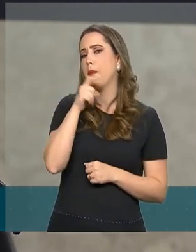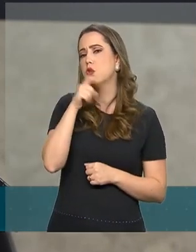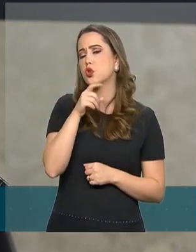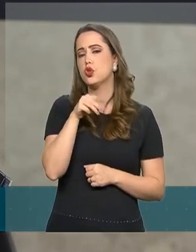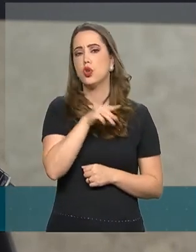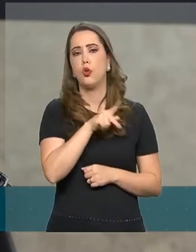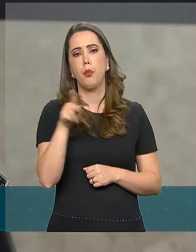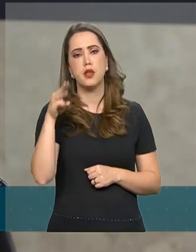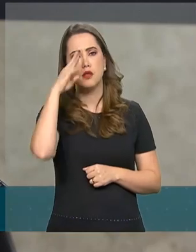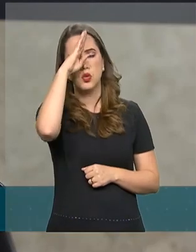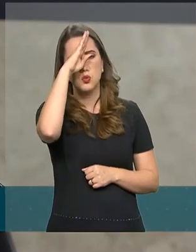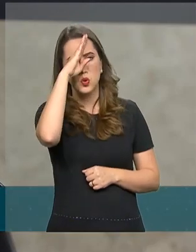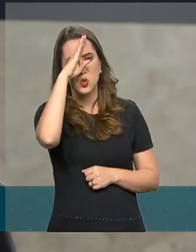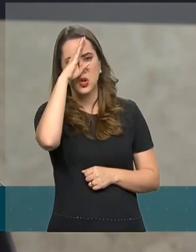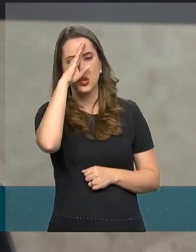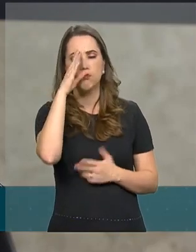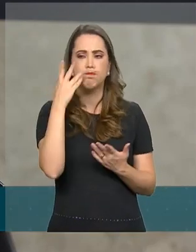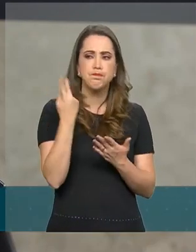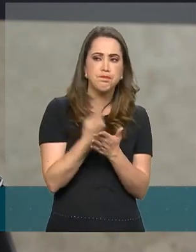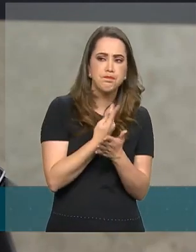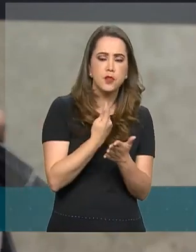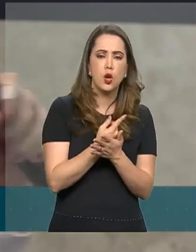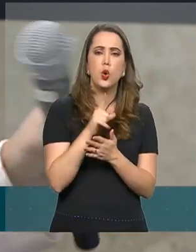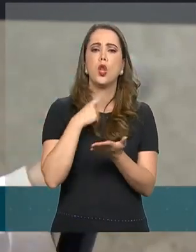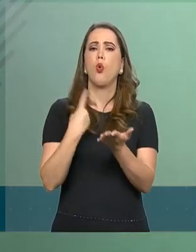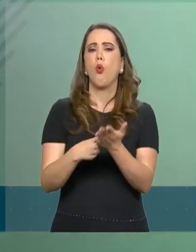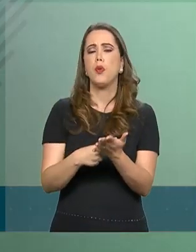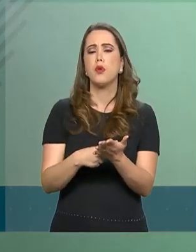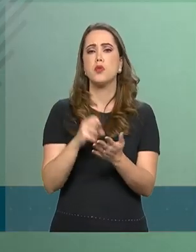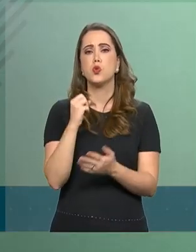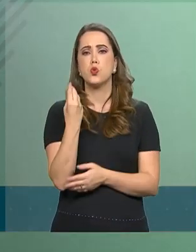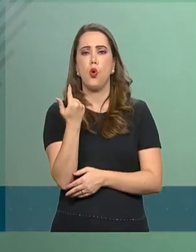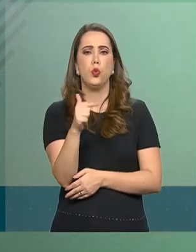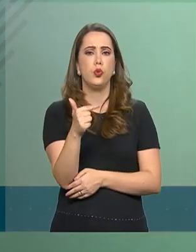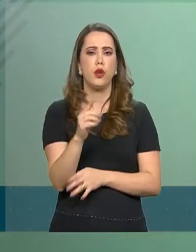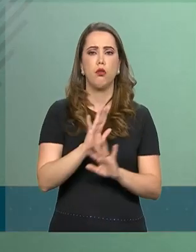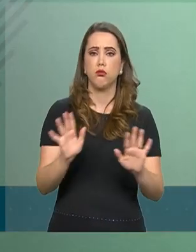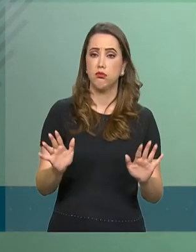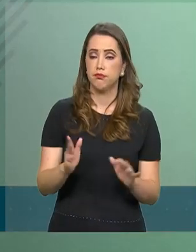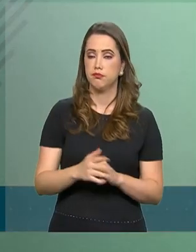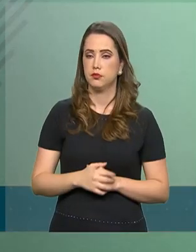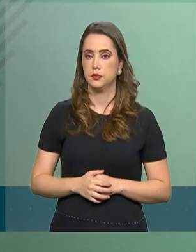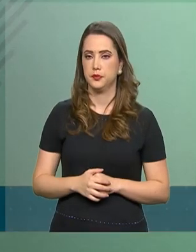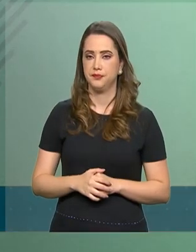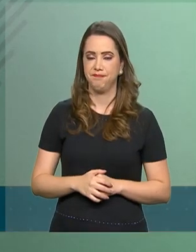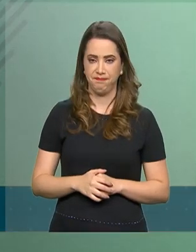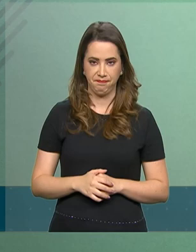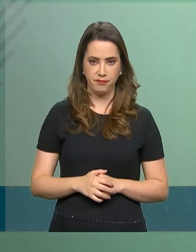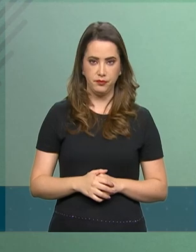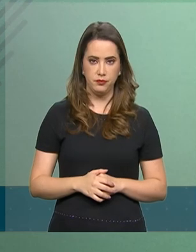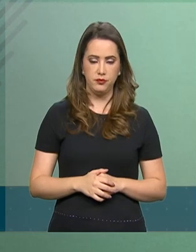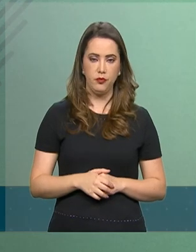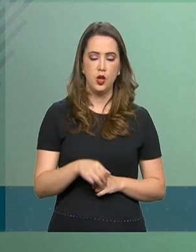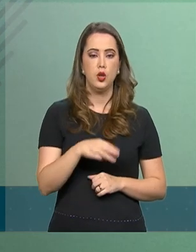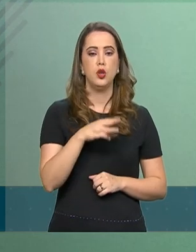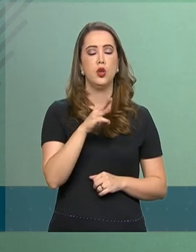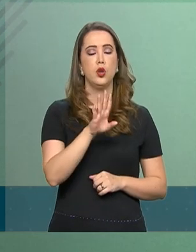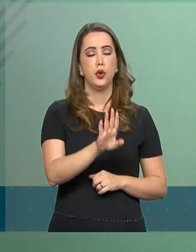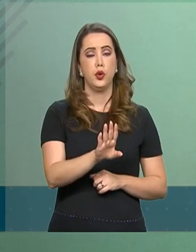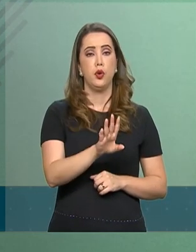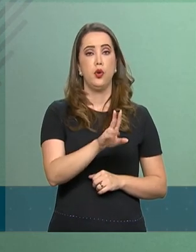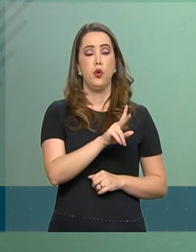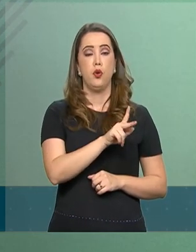equivocado se houve ou não esse compromisso obrigado o nosso presidente considera o quadro e juiz sérgio moro